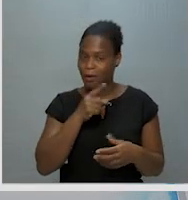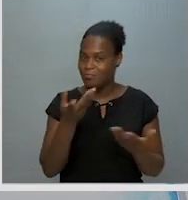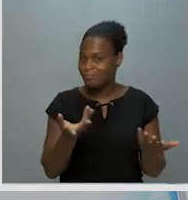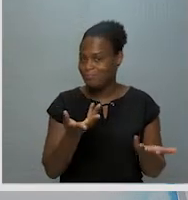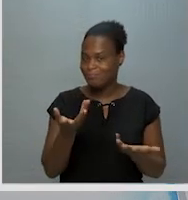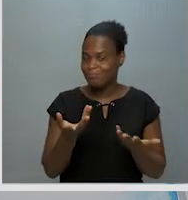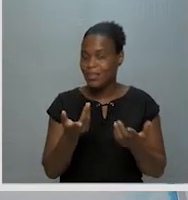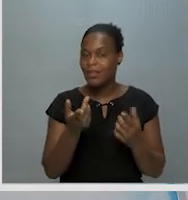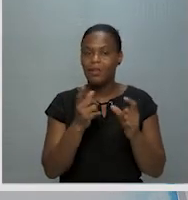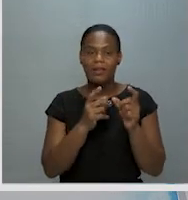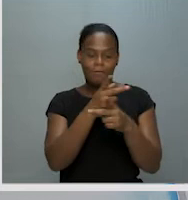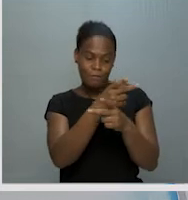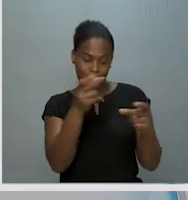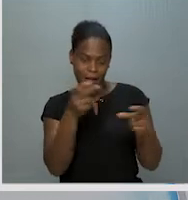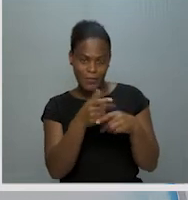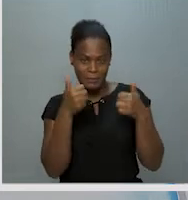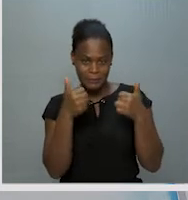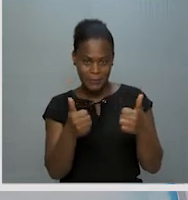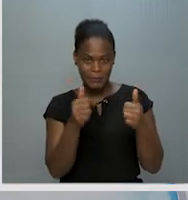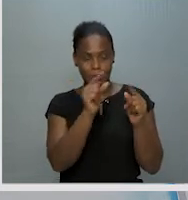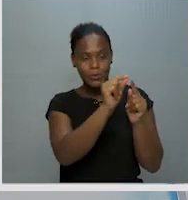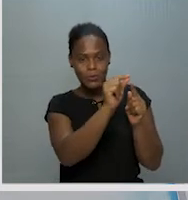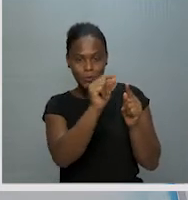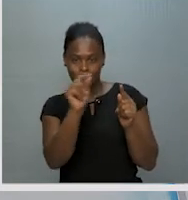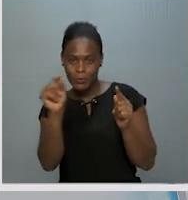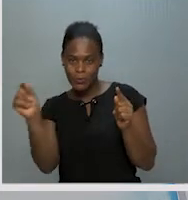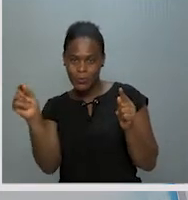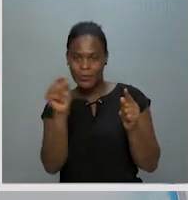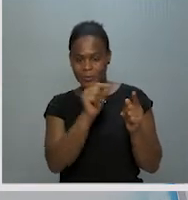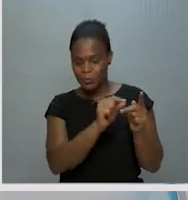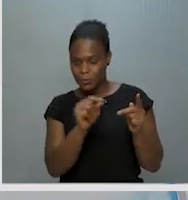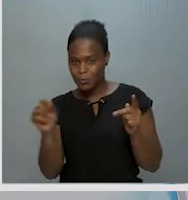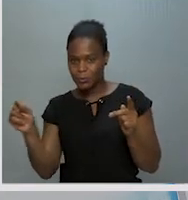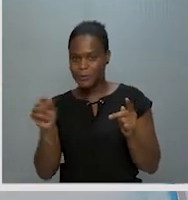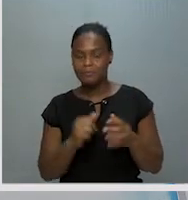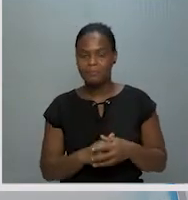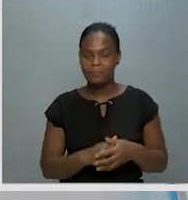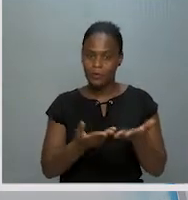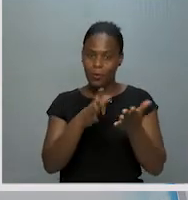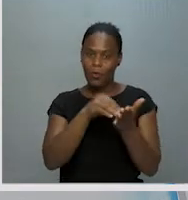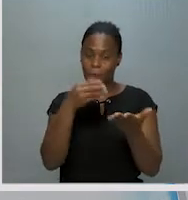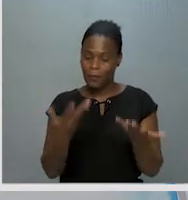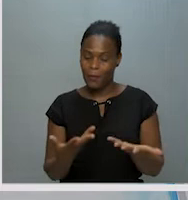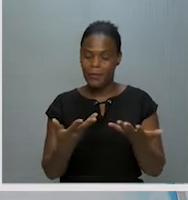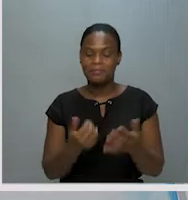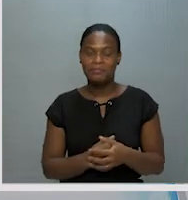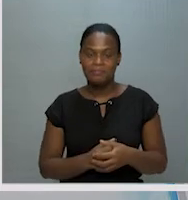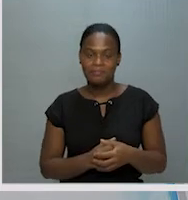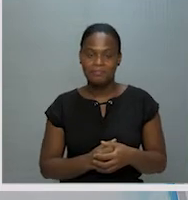podem sublinhar aquelas afirmações que são verdadeiras. Então, podem copiar e, desde